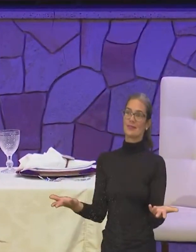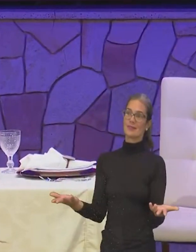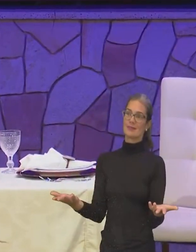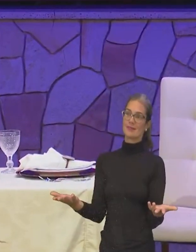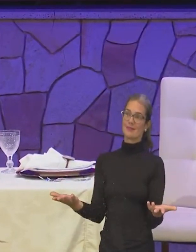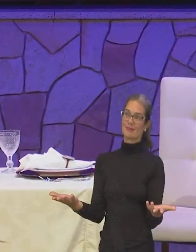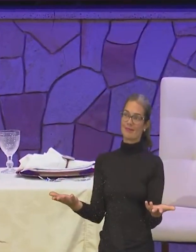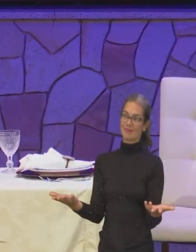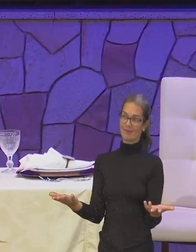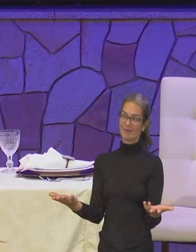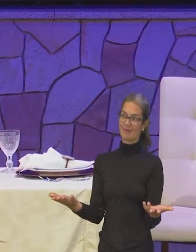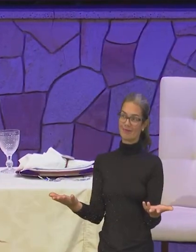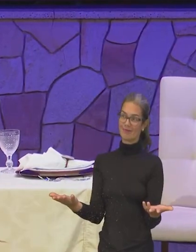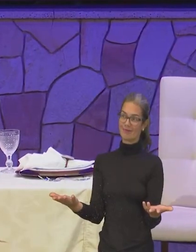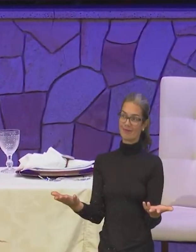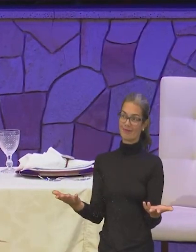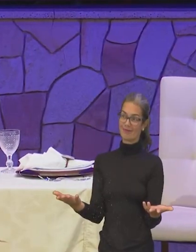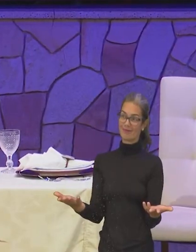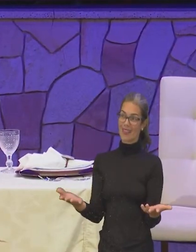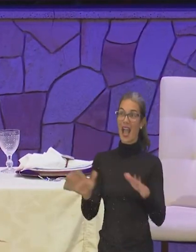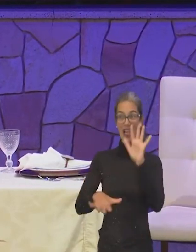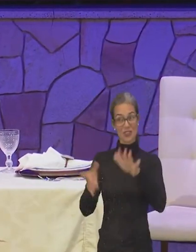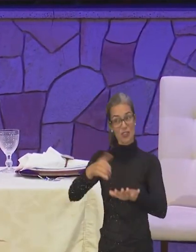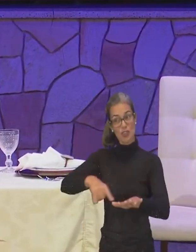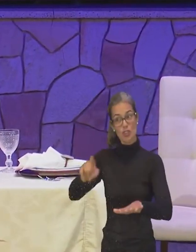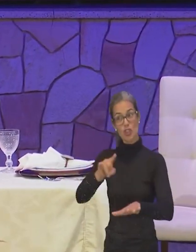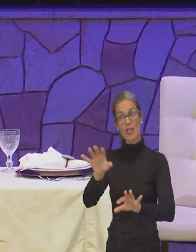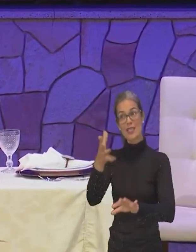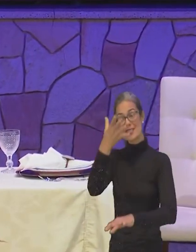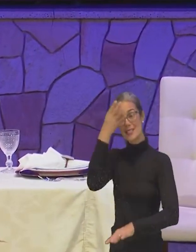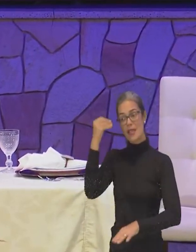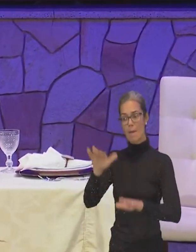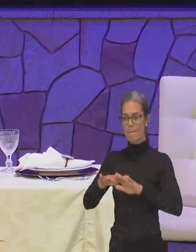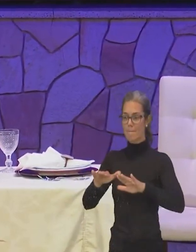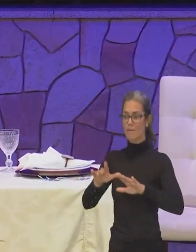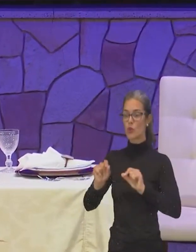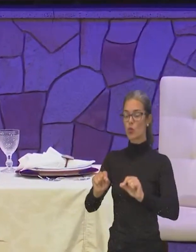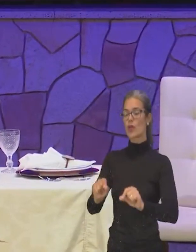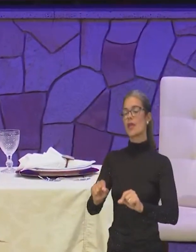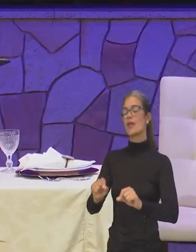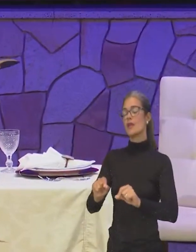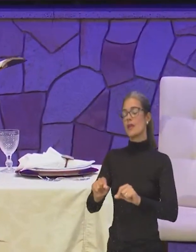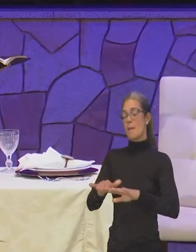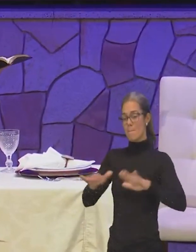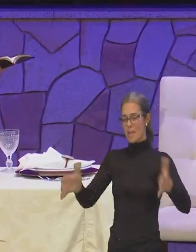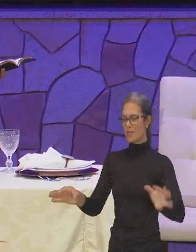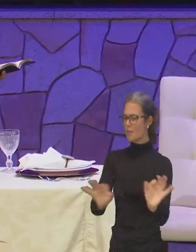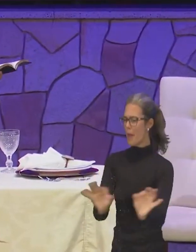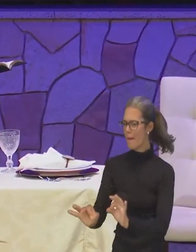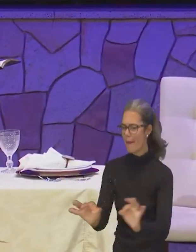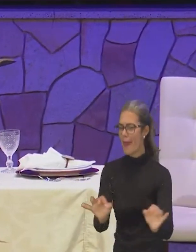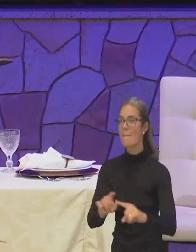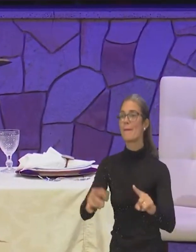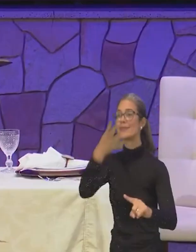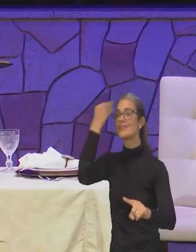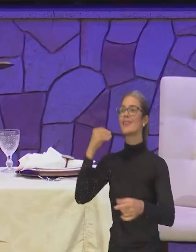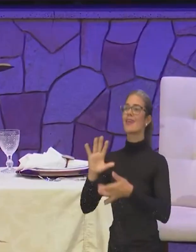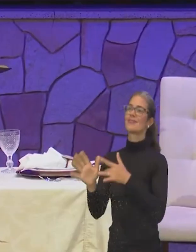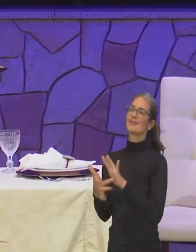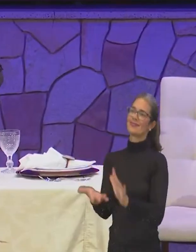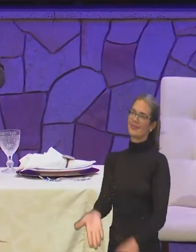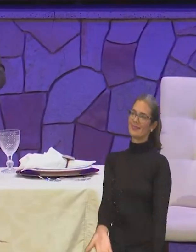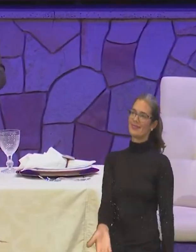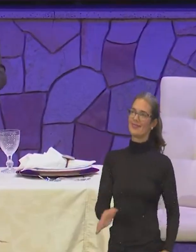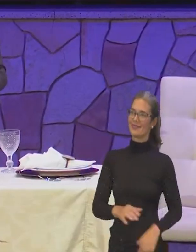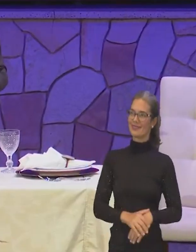mesa posta com Jesus no centro. Eu quero te encorajar nessa manhã de você preparar algum tempo, agora